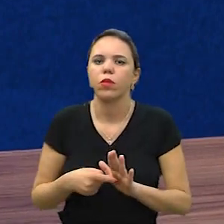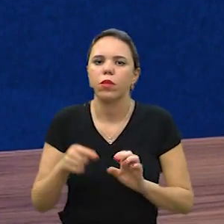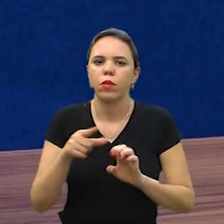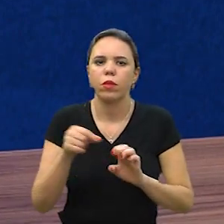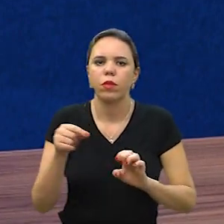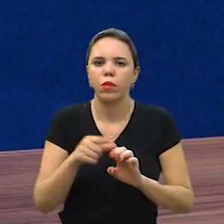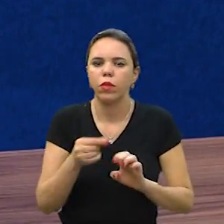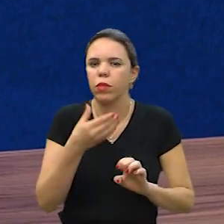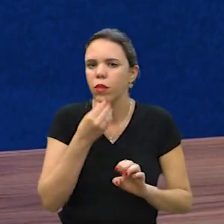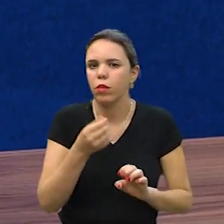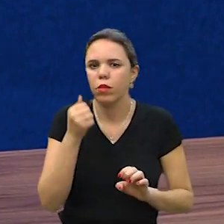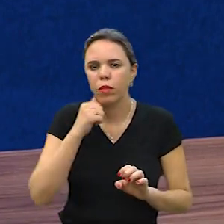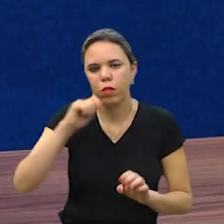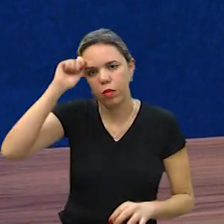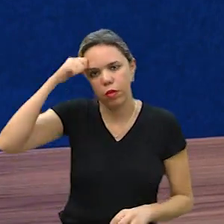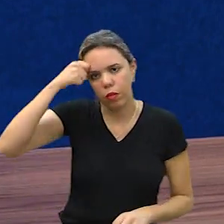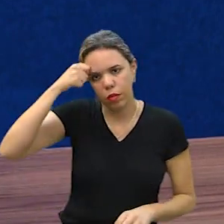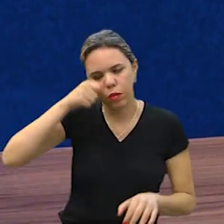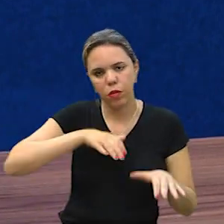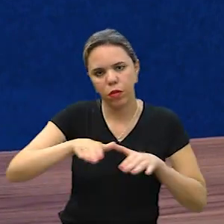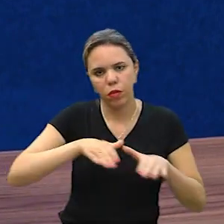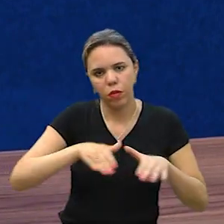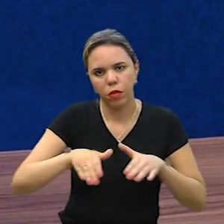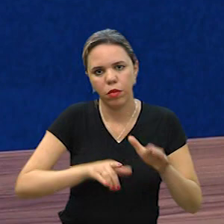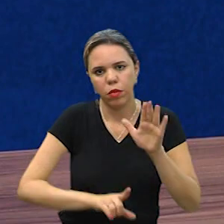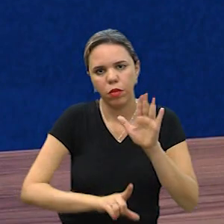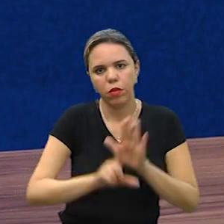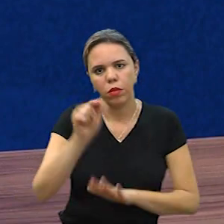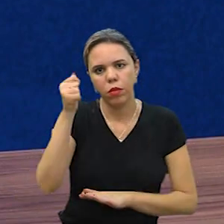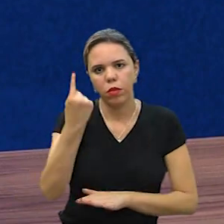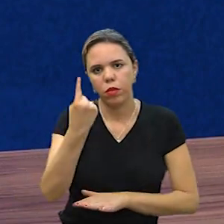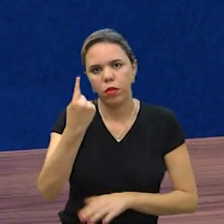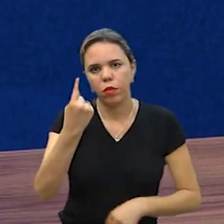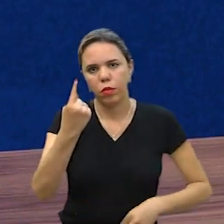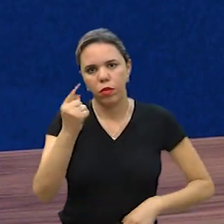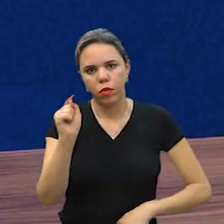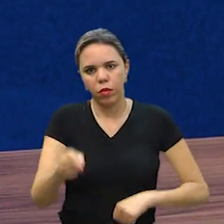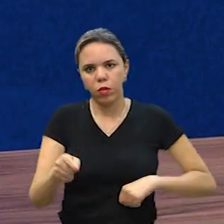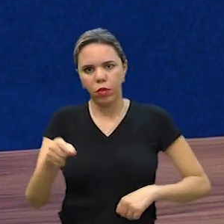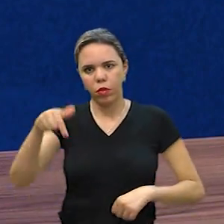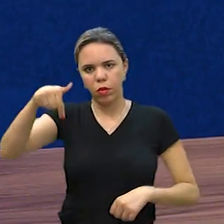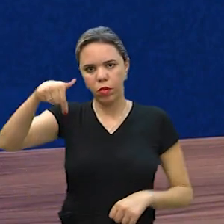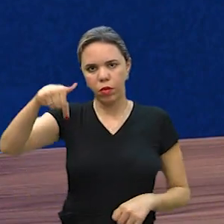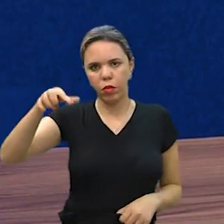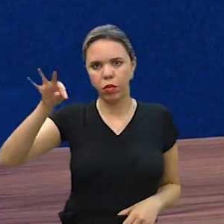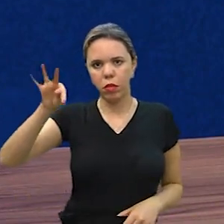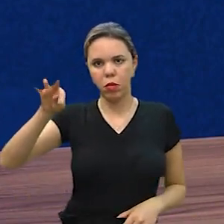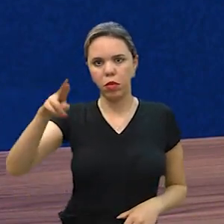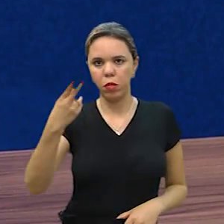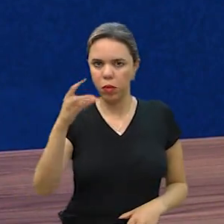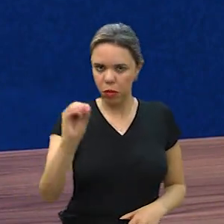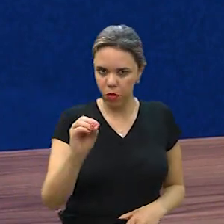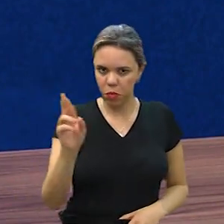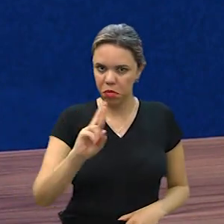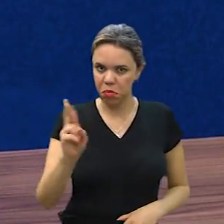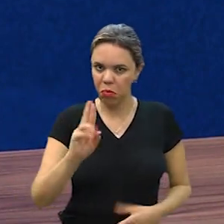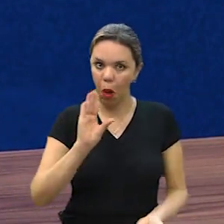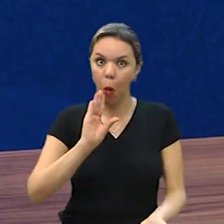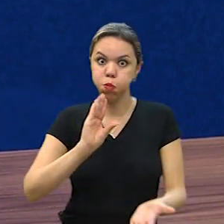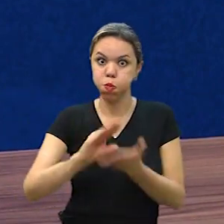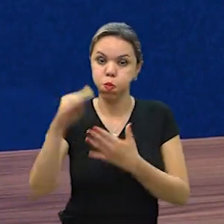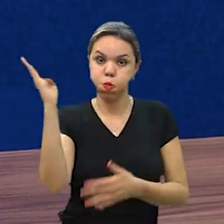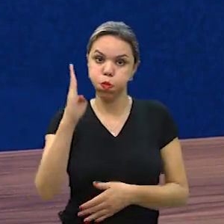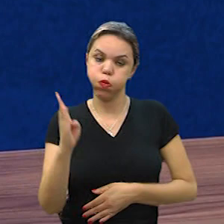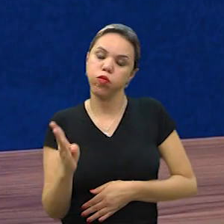que empreendedoras e empreendedores negros movimentam, em média, 1,7 trilhão de reais